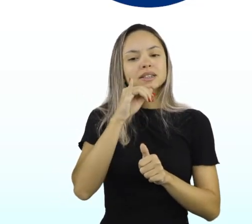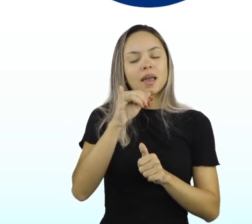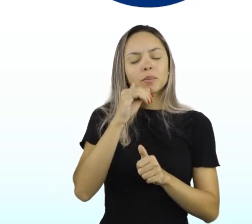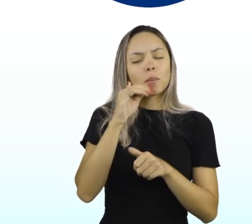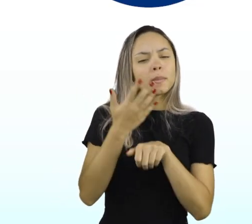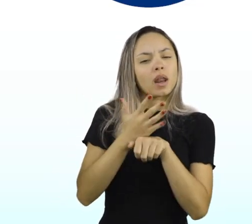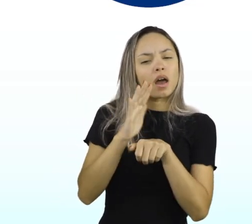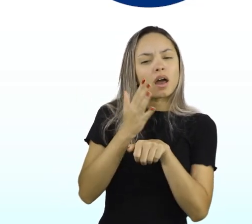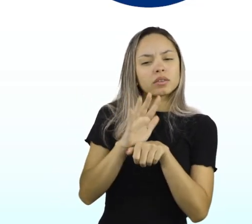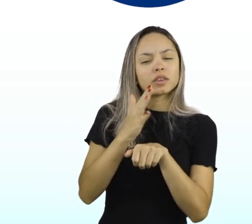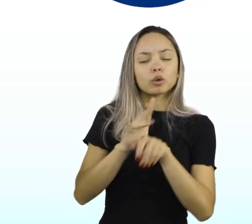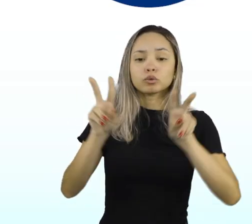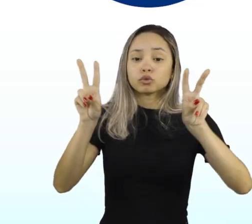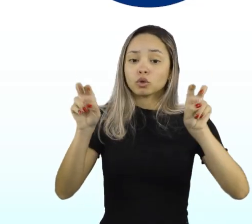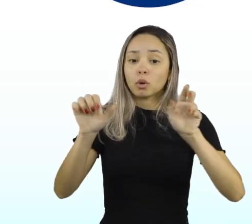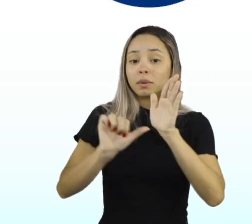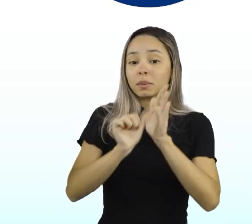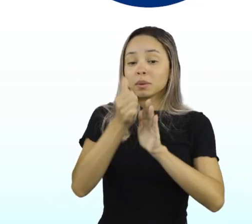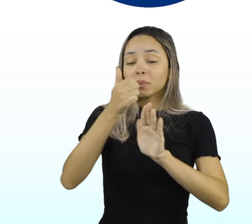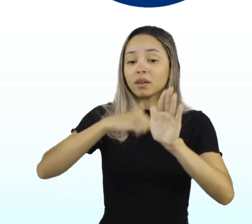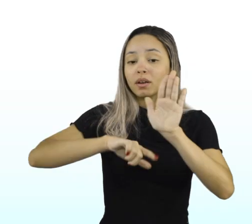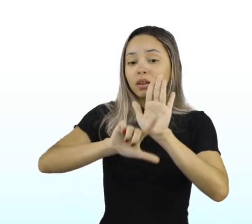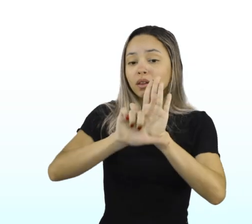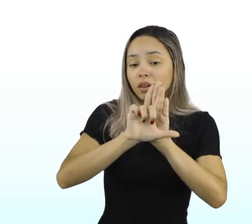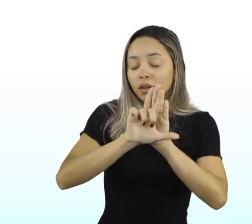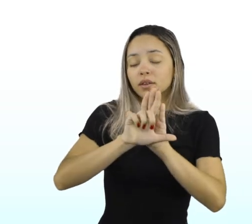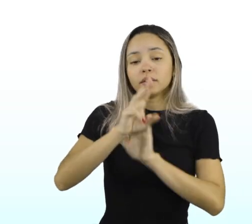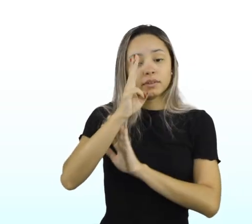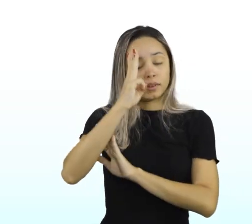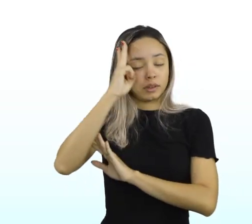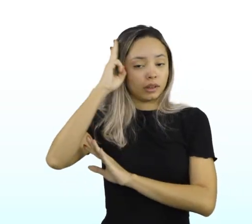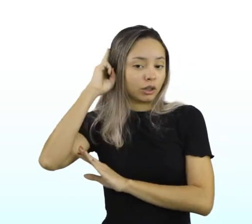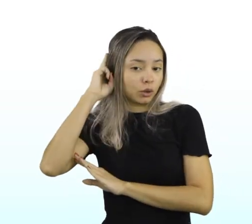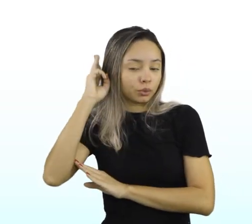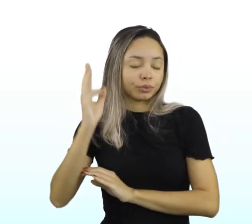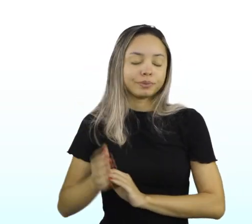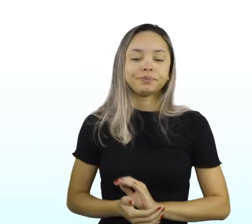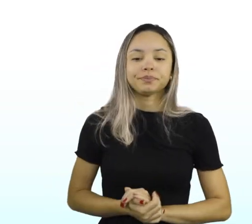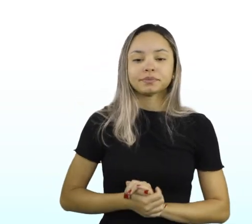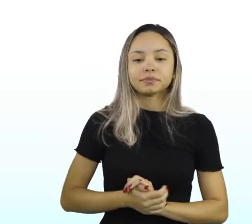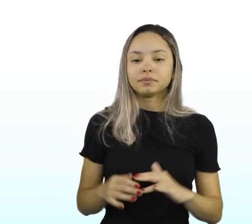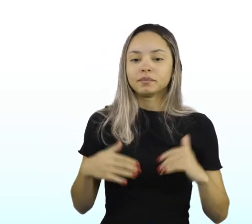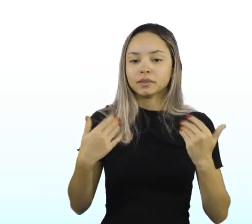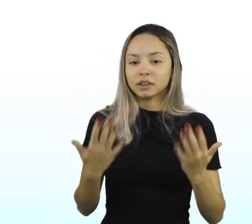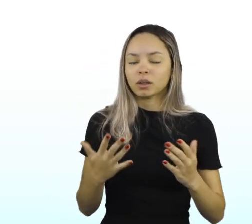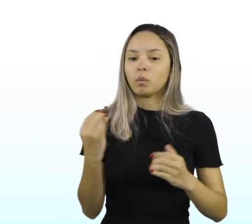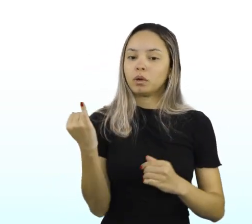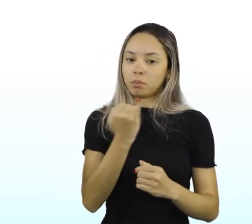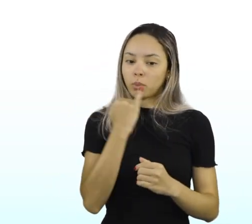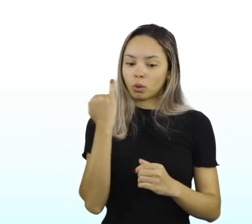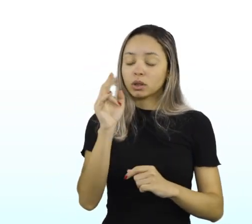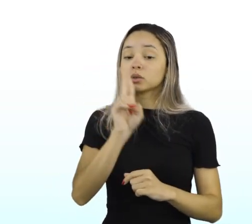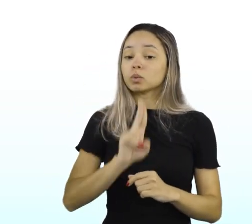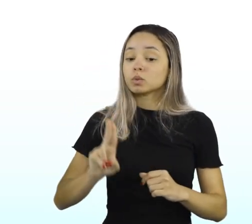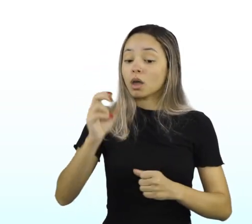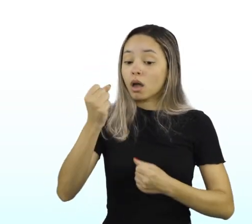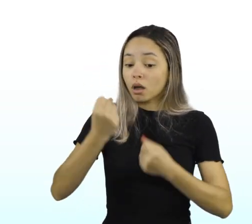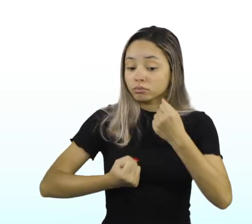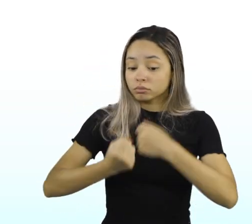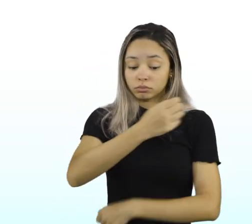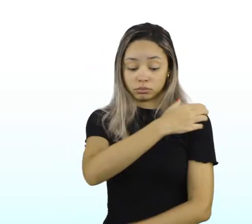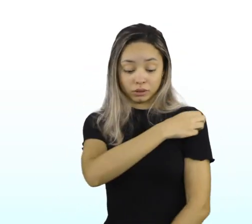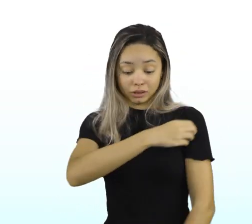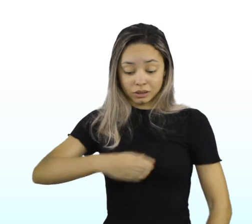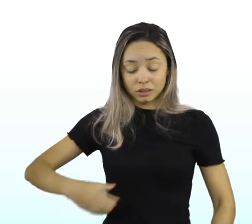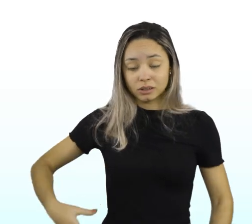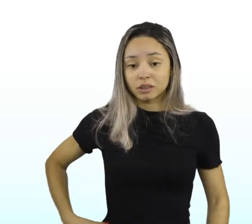da primeira lei de Newton, a inércia. Bom, e aí está a importância do cinto de segurança, né? Lembre que quando você está num veículo,